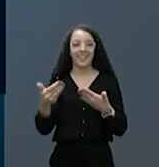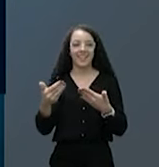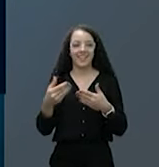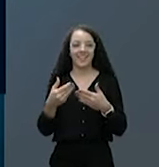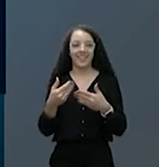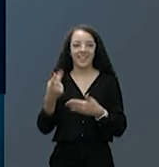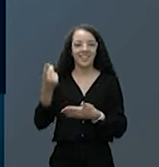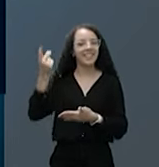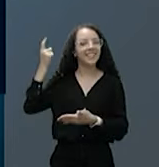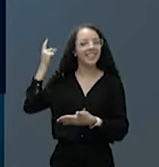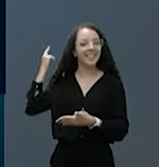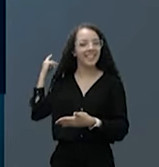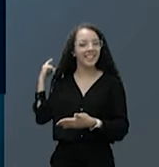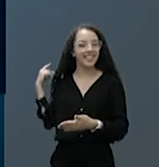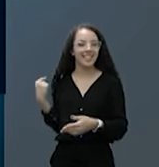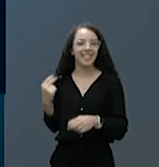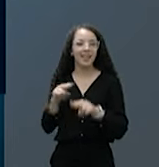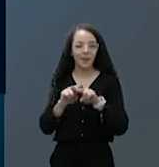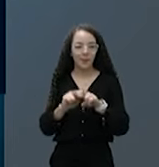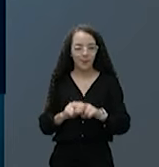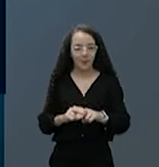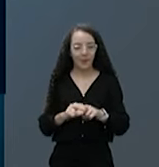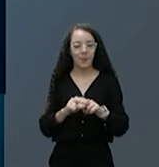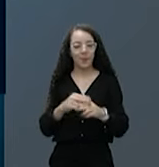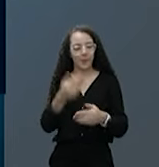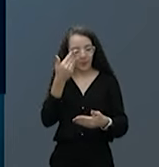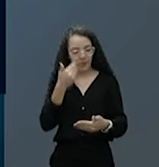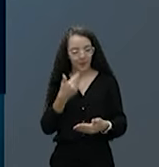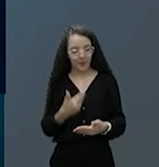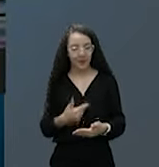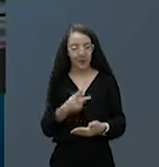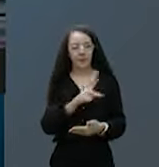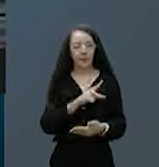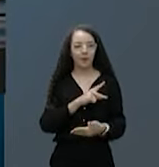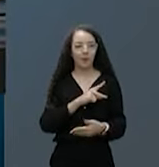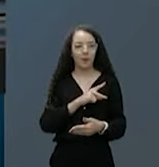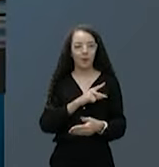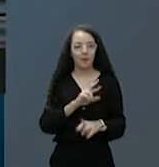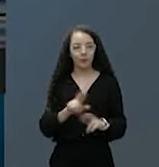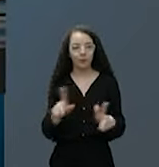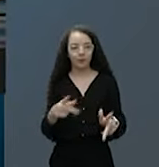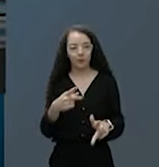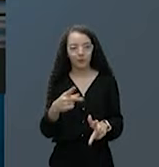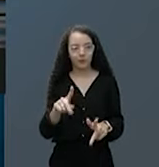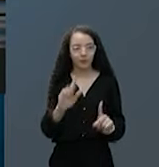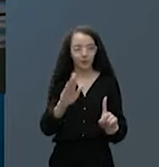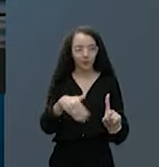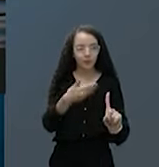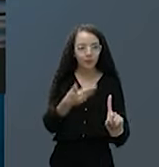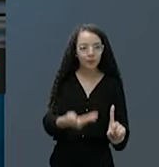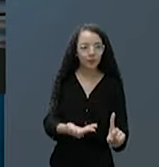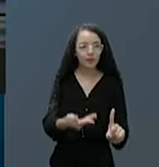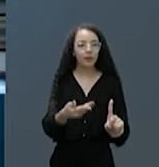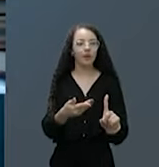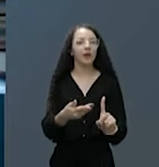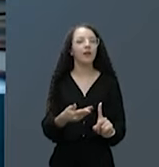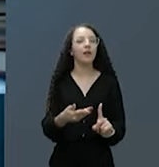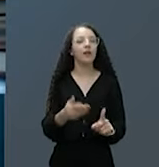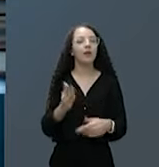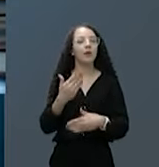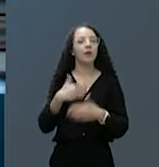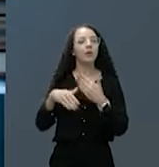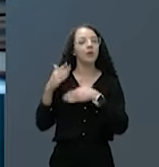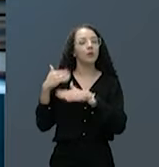Excelência, não por favor da parte de Vossa Excelência, né? Excelentes aulas de processo penal no passado, mas estamos aqui